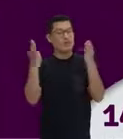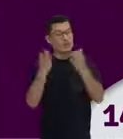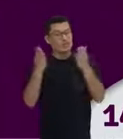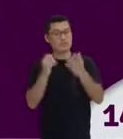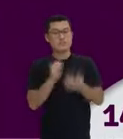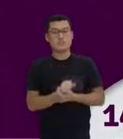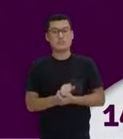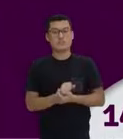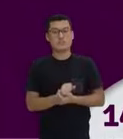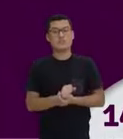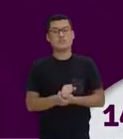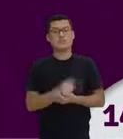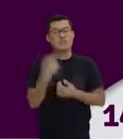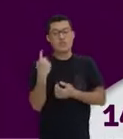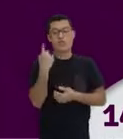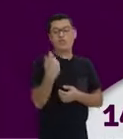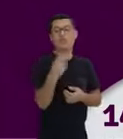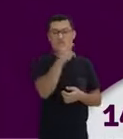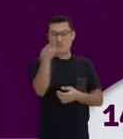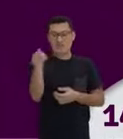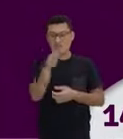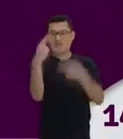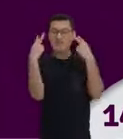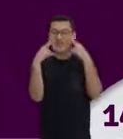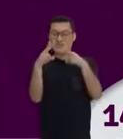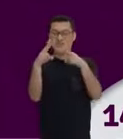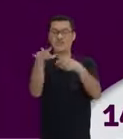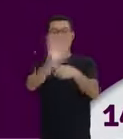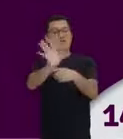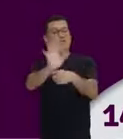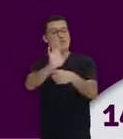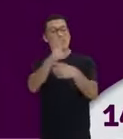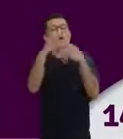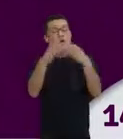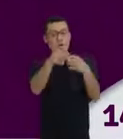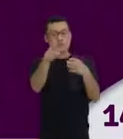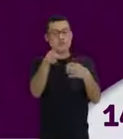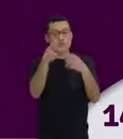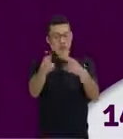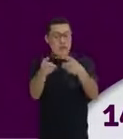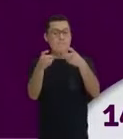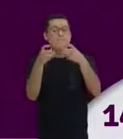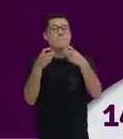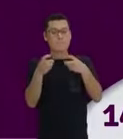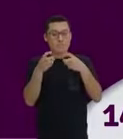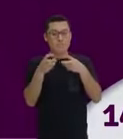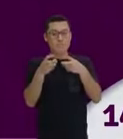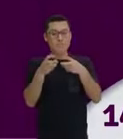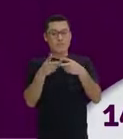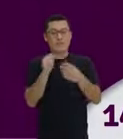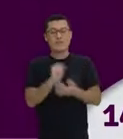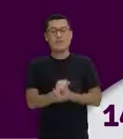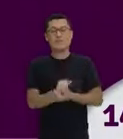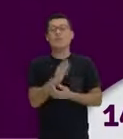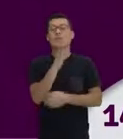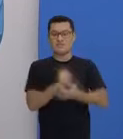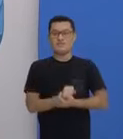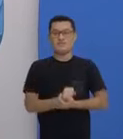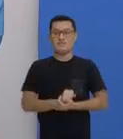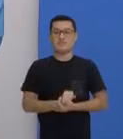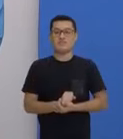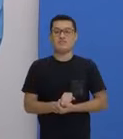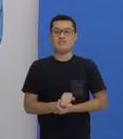momento eu vou convidar você para assistir um vídeo onde você vai poder perceber a presença do